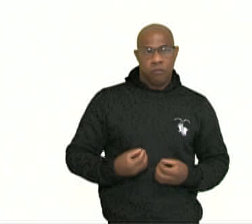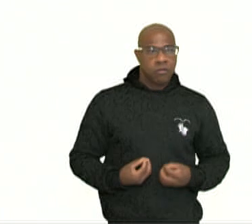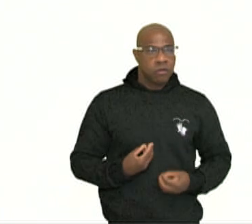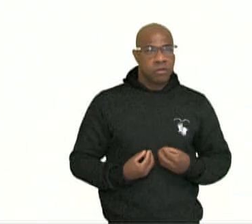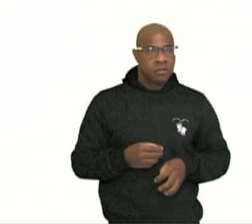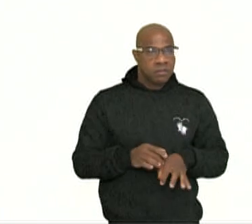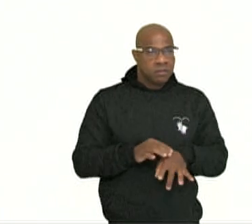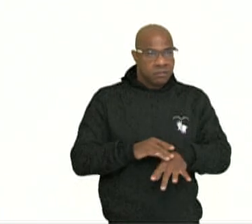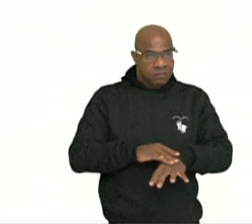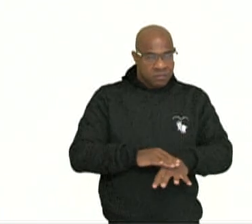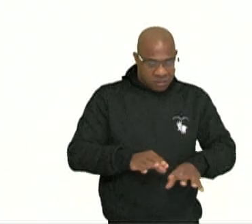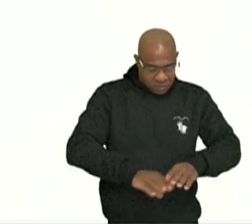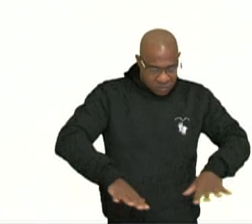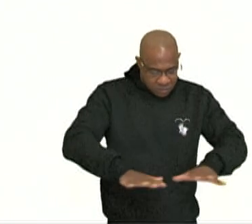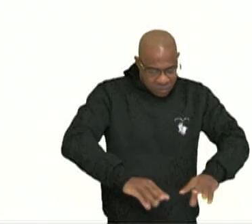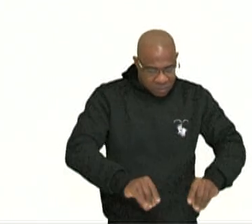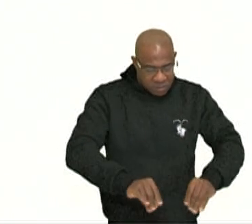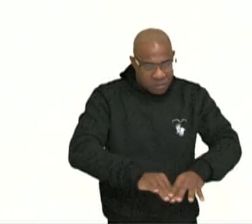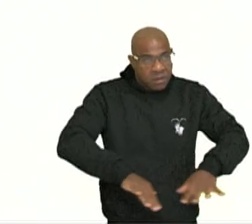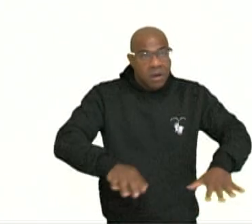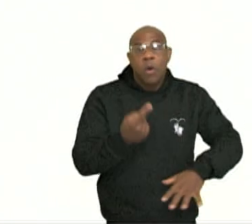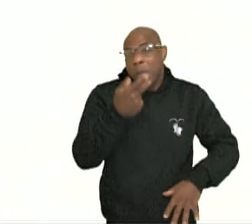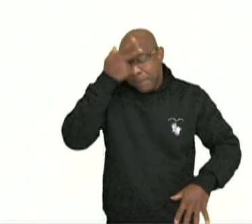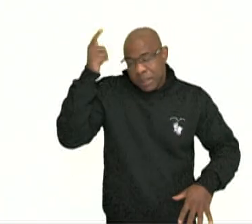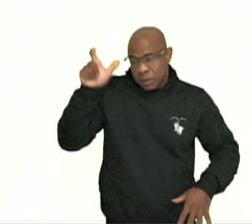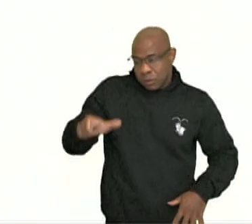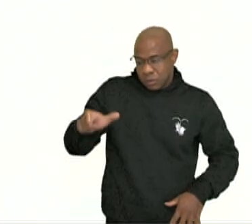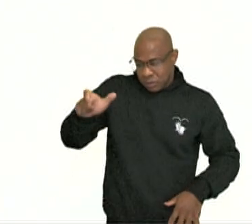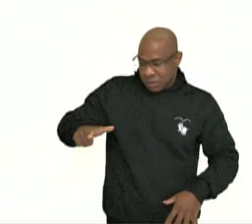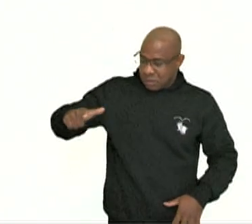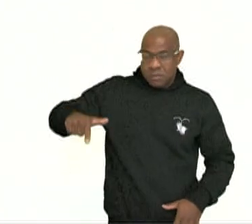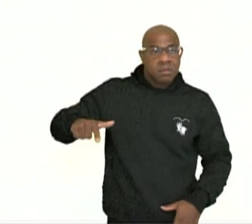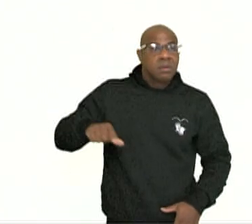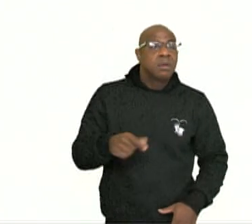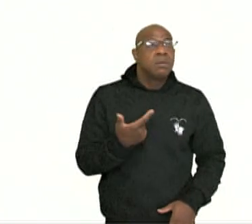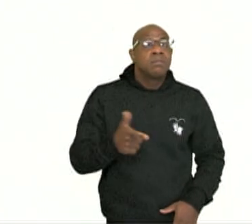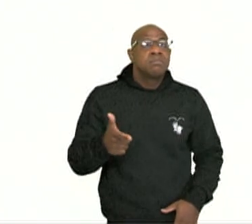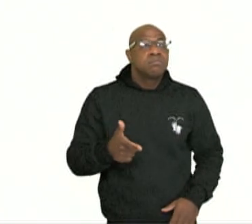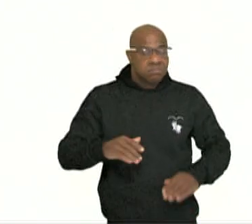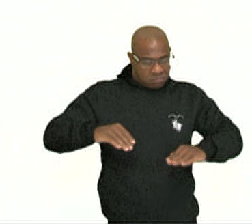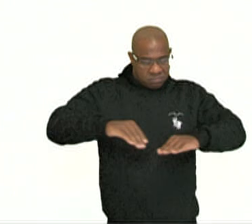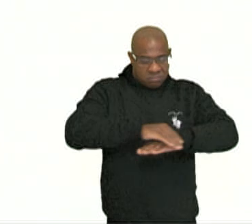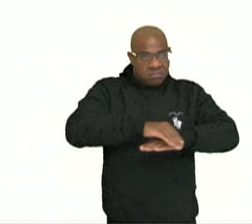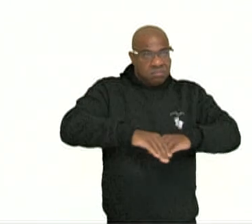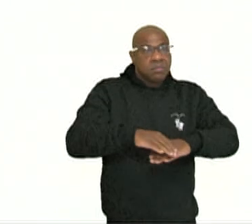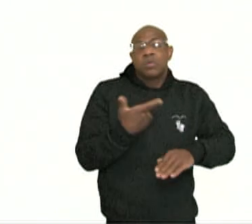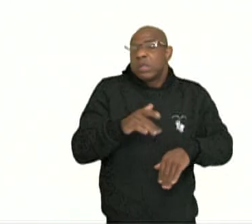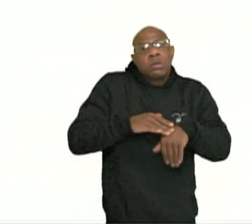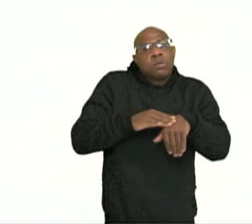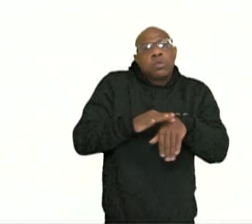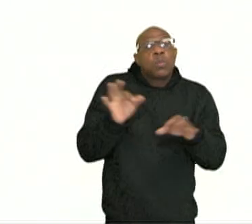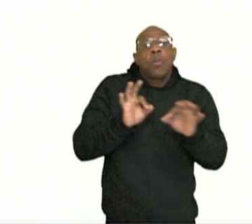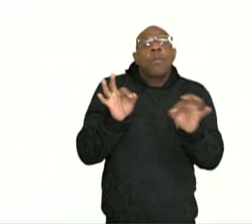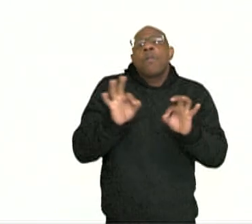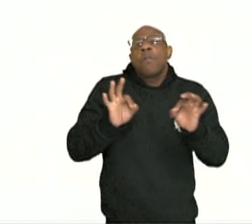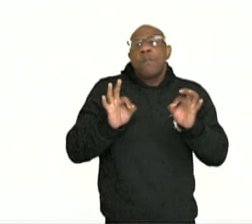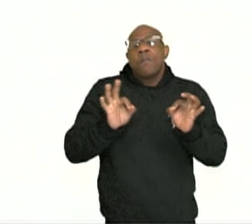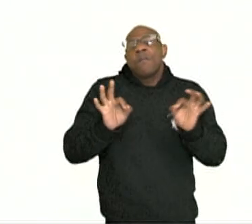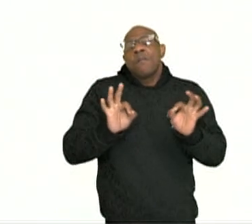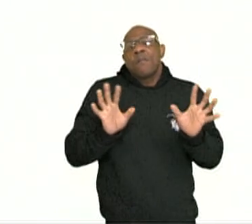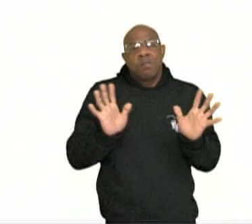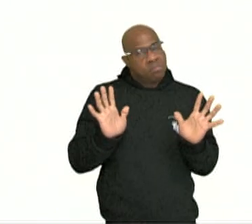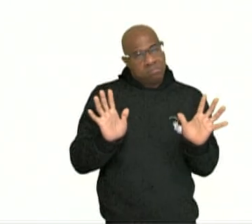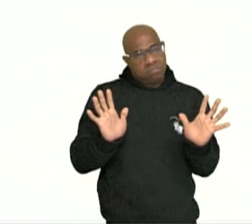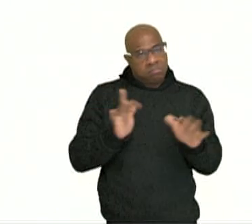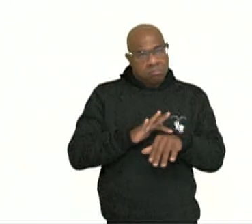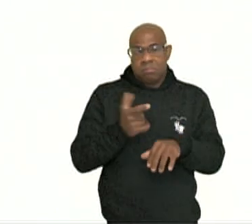vão contaminar o solo e uma pessoa que não tem a doença, que não tinha sido ainda